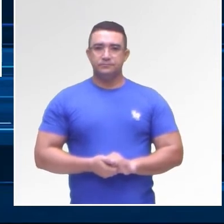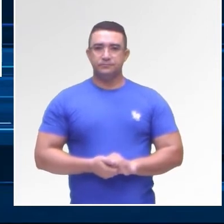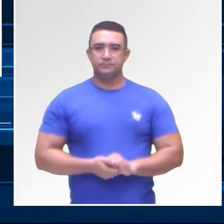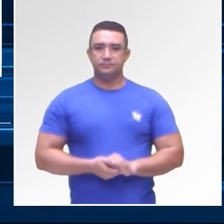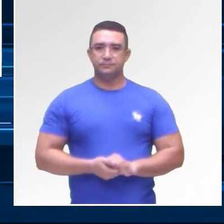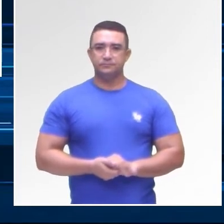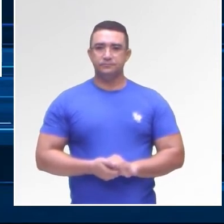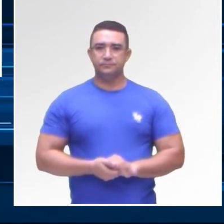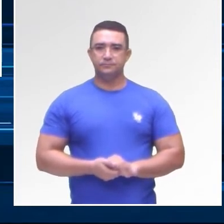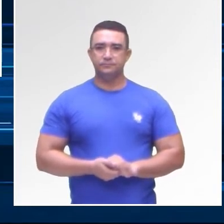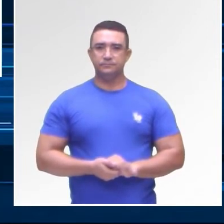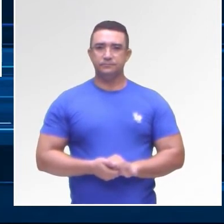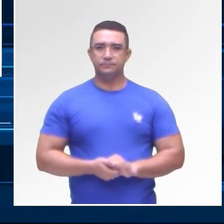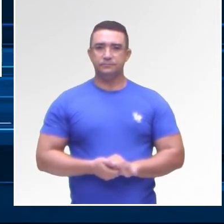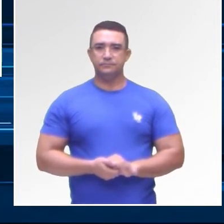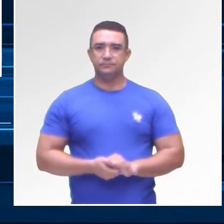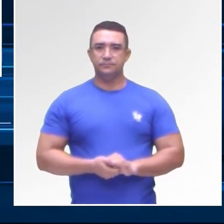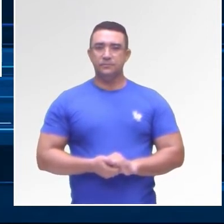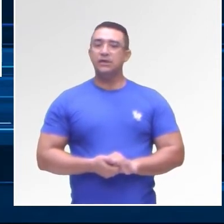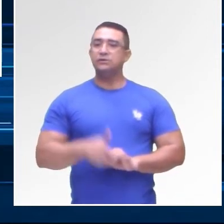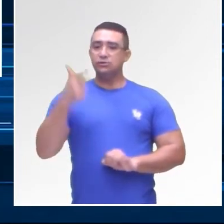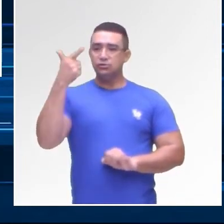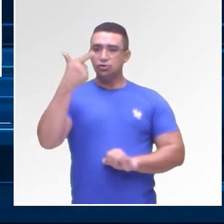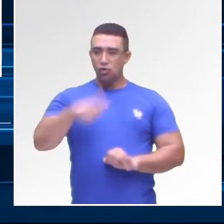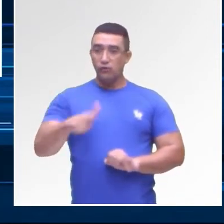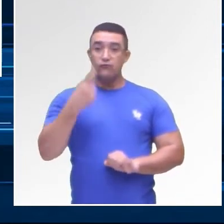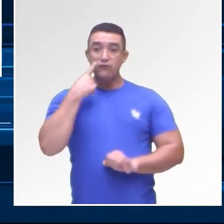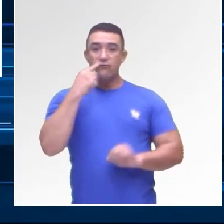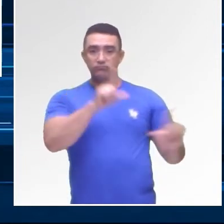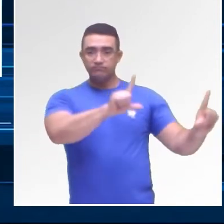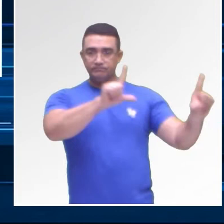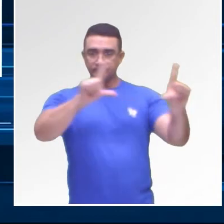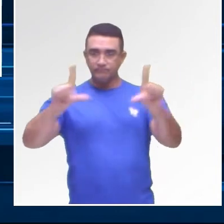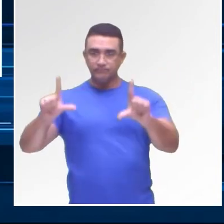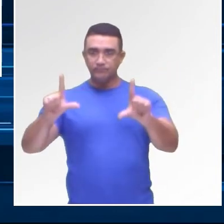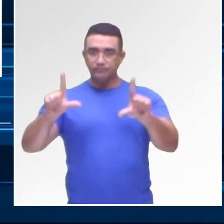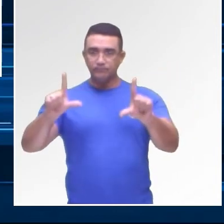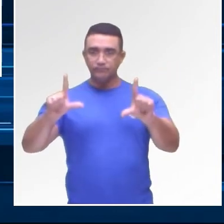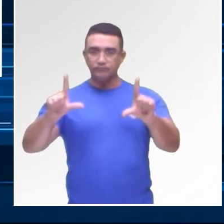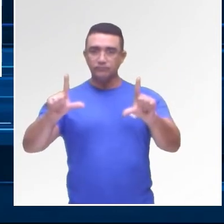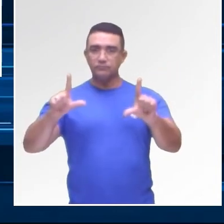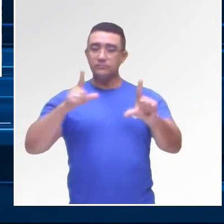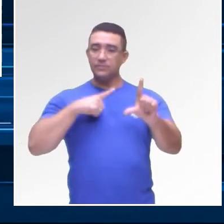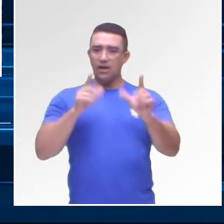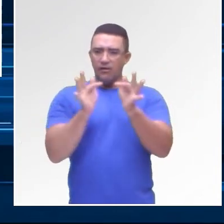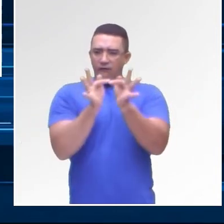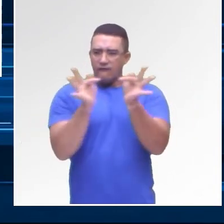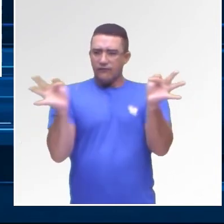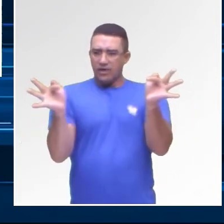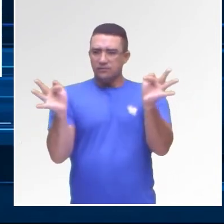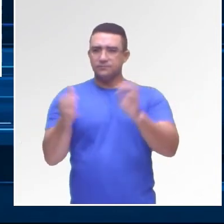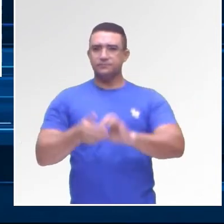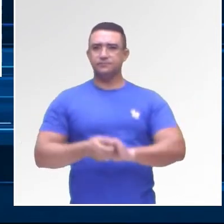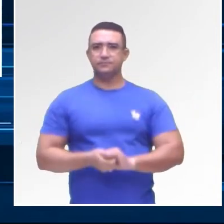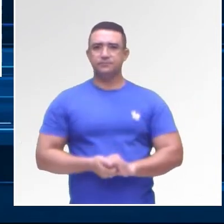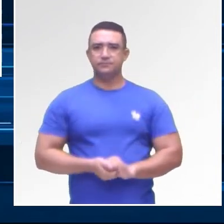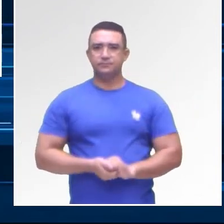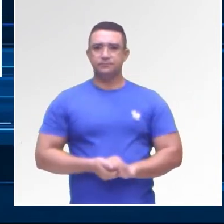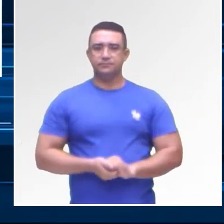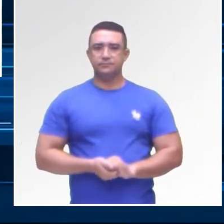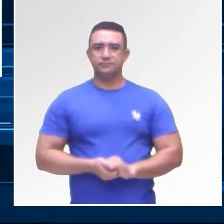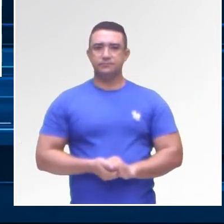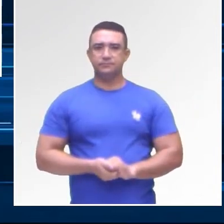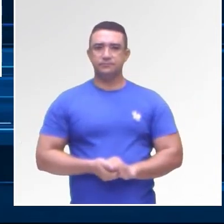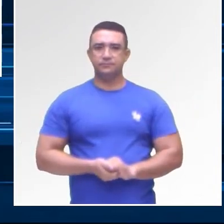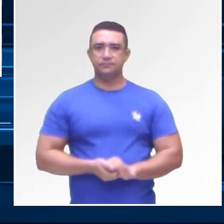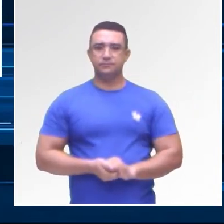Sabia? Bom, mais uma vez vocês vão ter a imagem e uma frase bem ao lado. Então, primeiramente, vamos ver